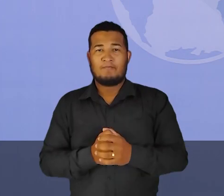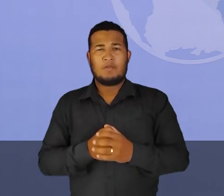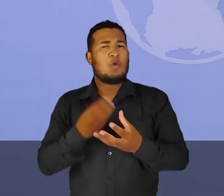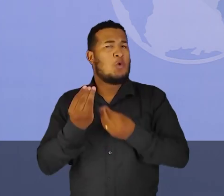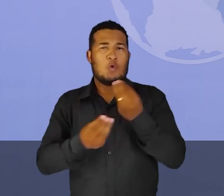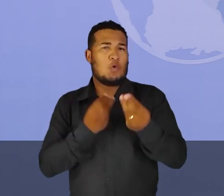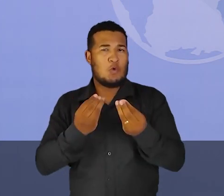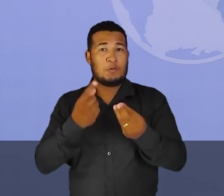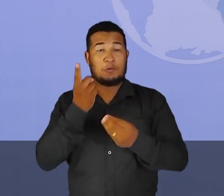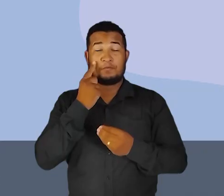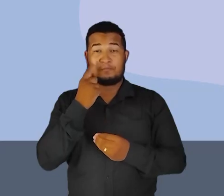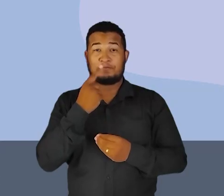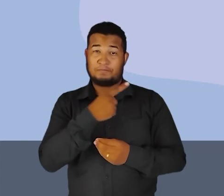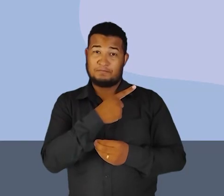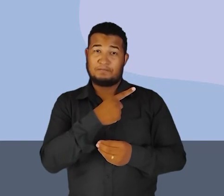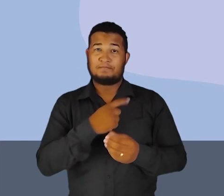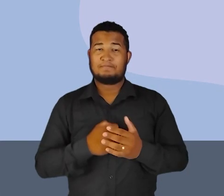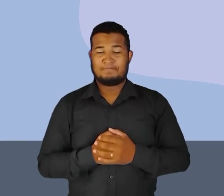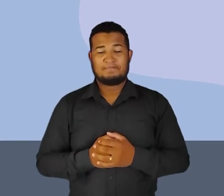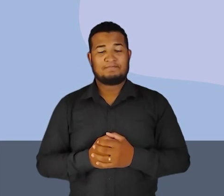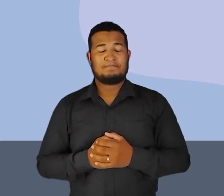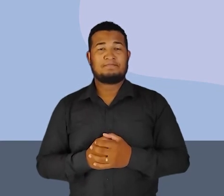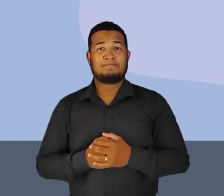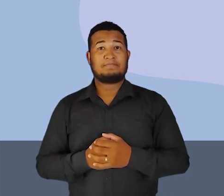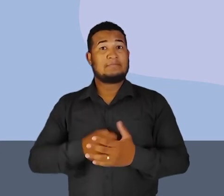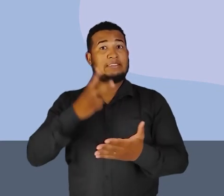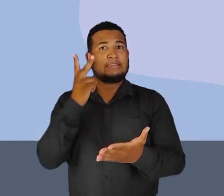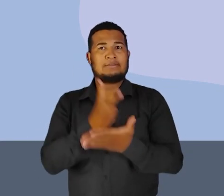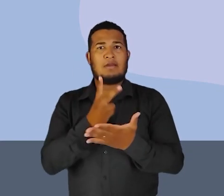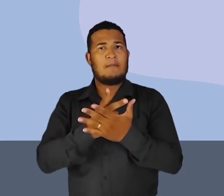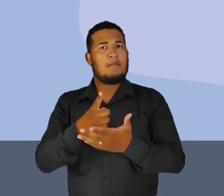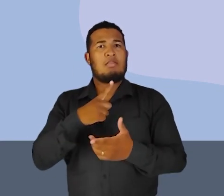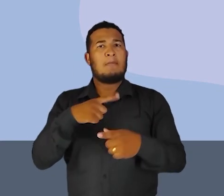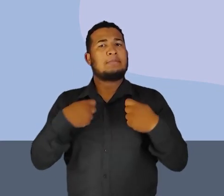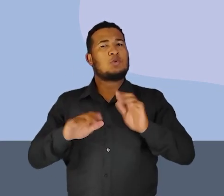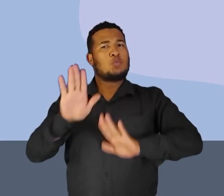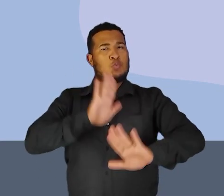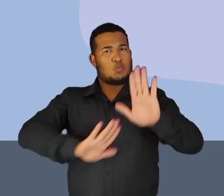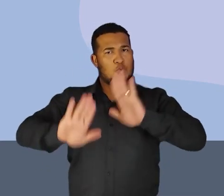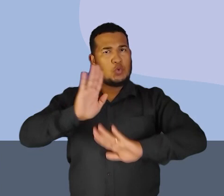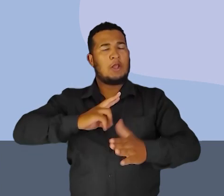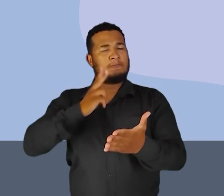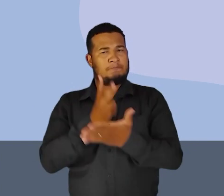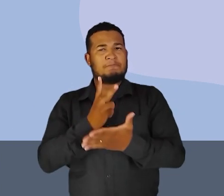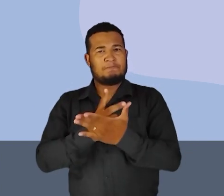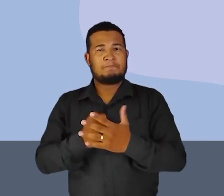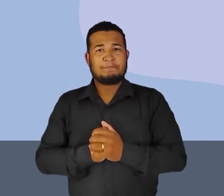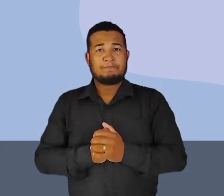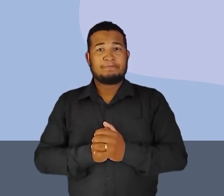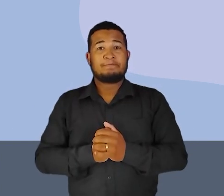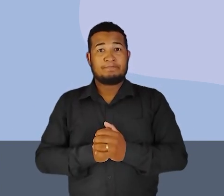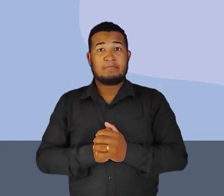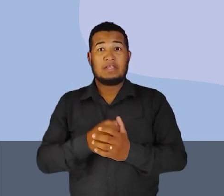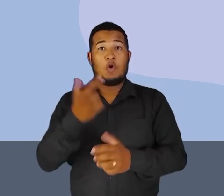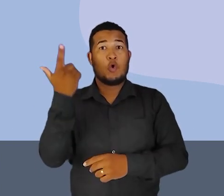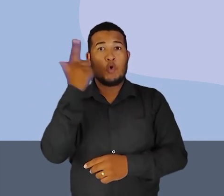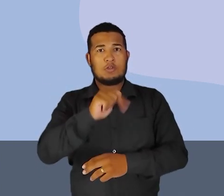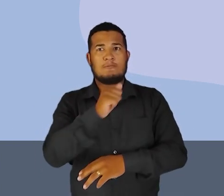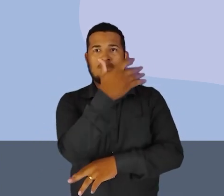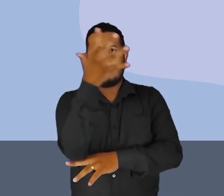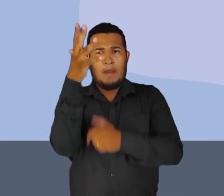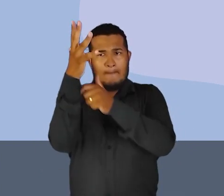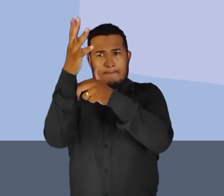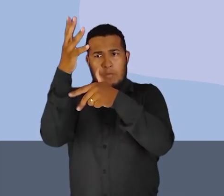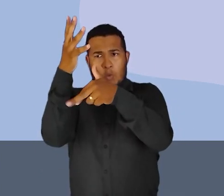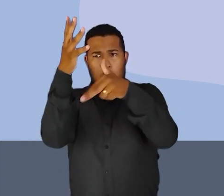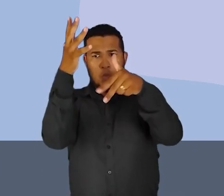cuidados agora no próximo slide. Sempre tomando os devidos cuidados. Para a prática do arvorismo, diversos cuidados